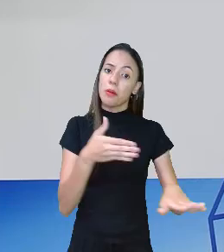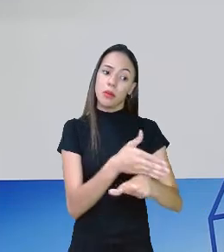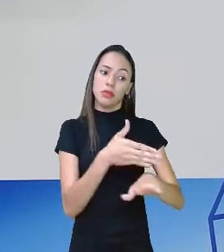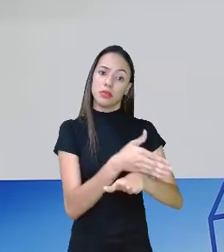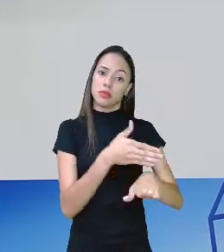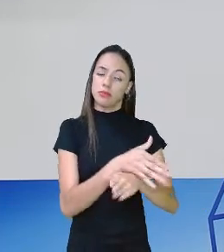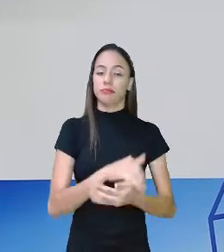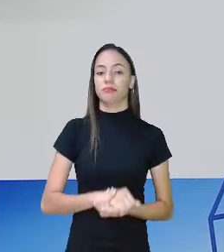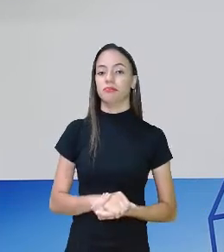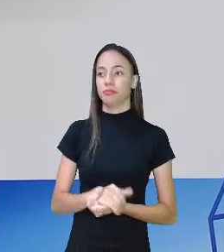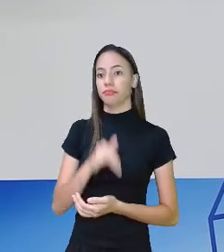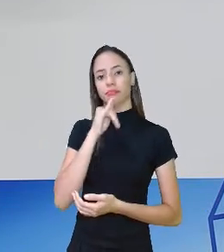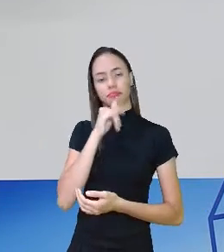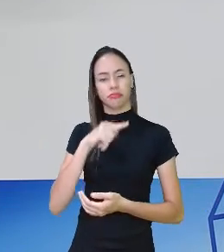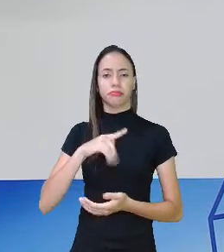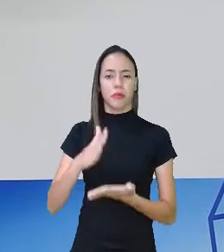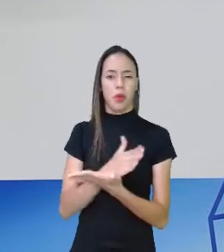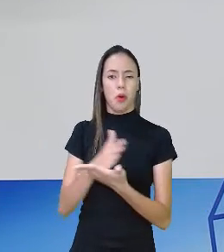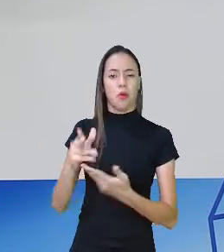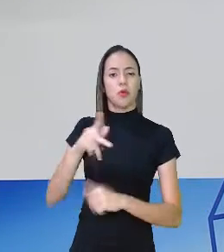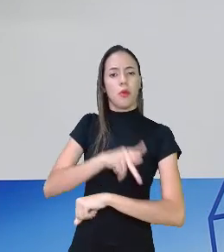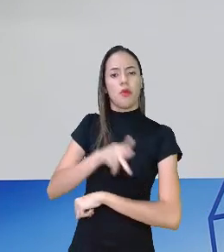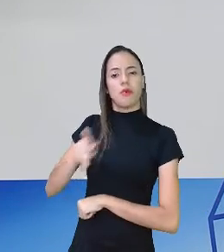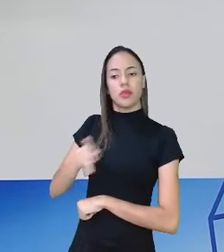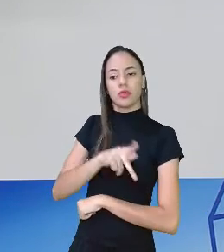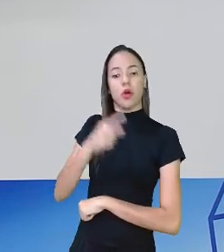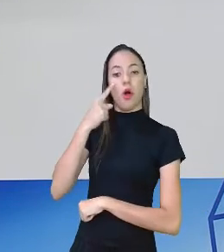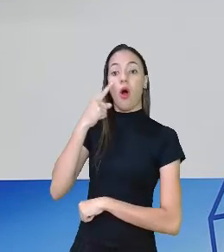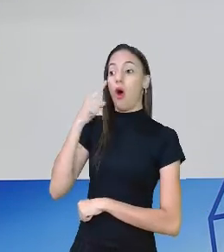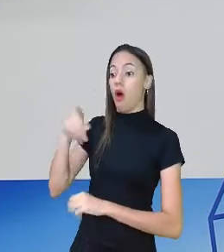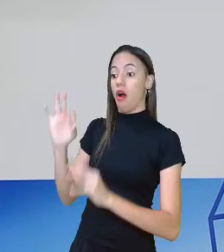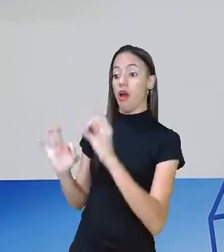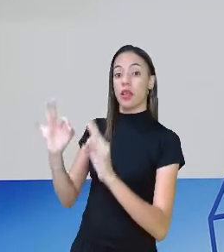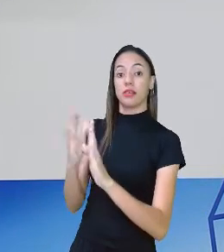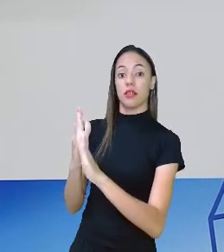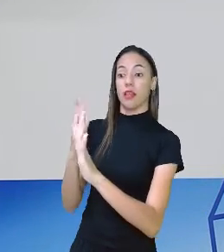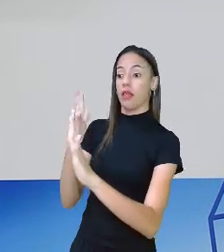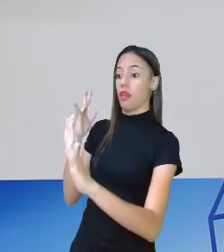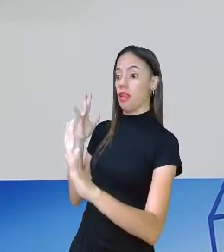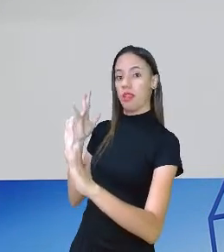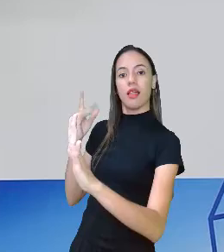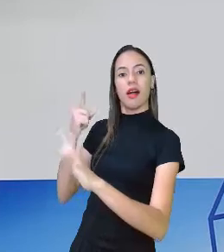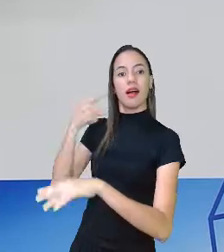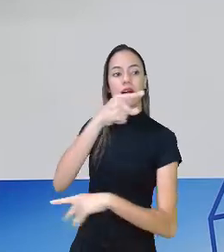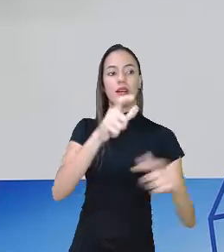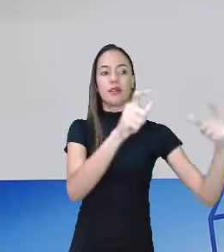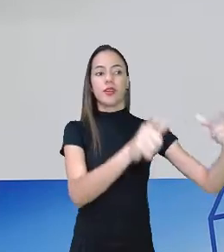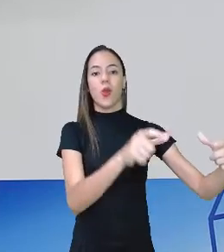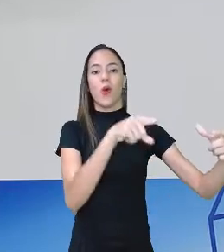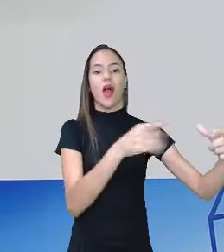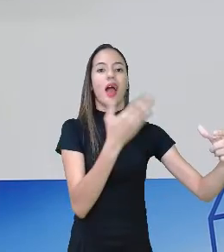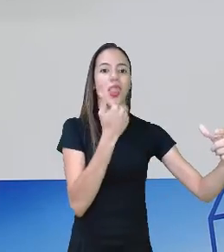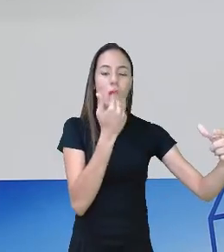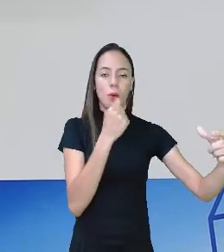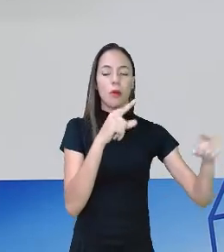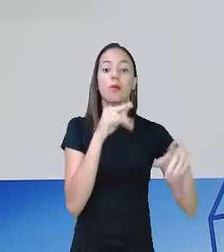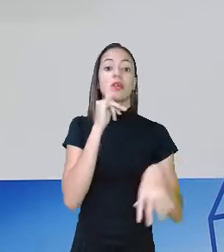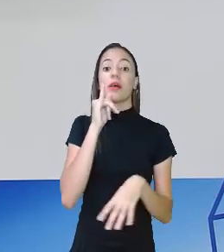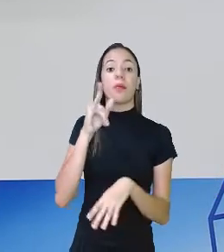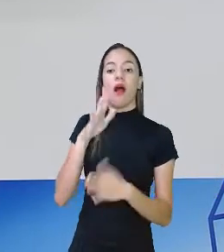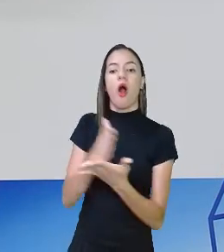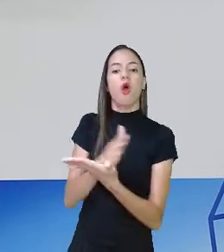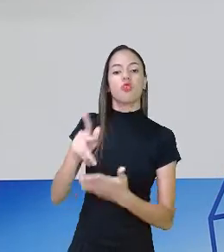vamos lá, tem professor que faz uma fila para ir até o refeitório. Tem outros que mandam primeiro as